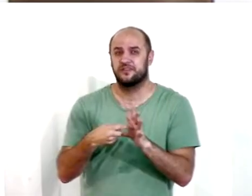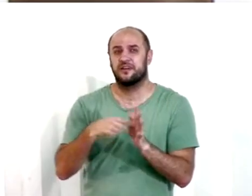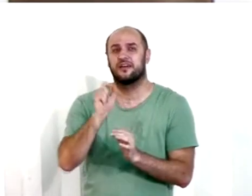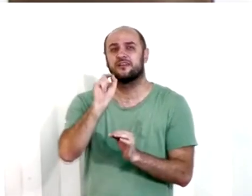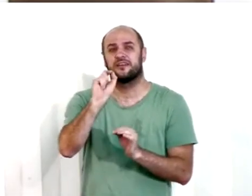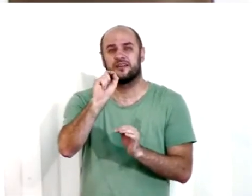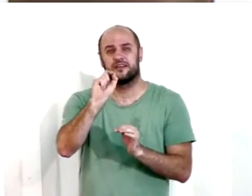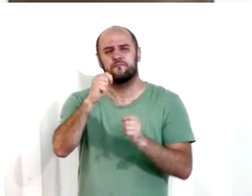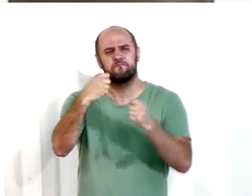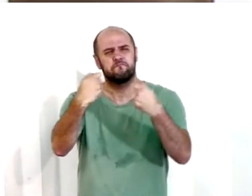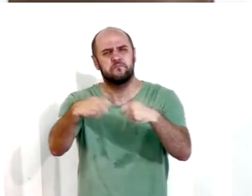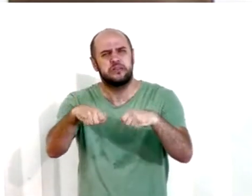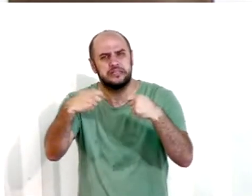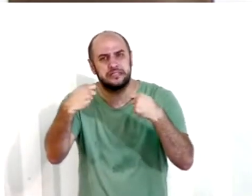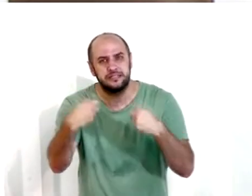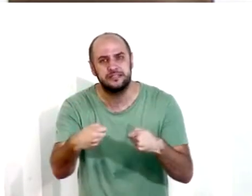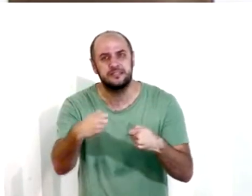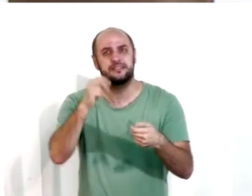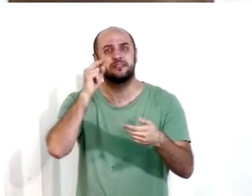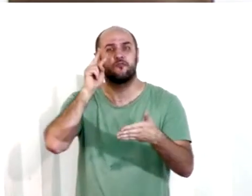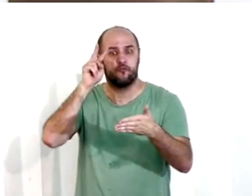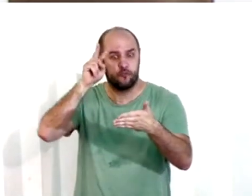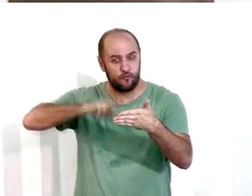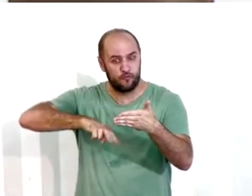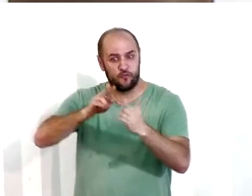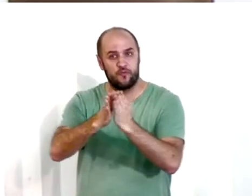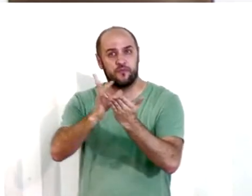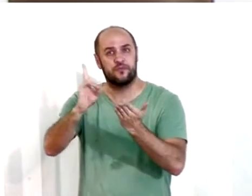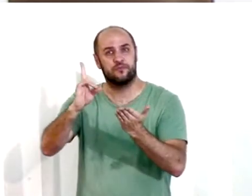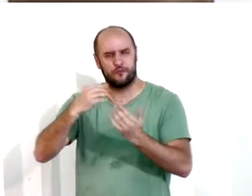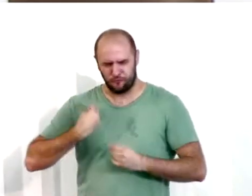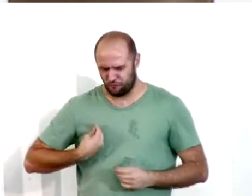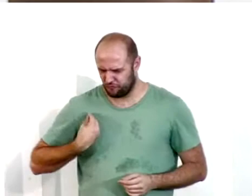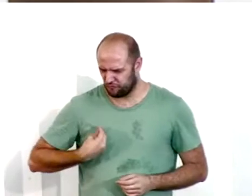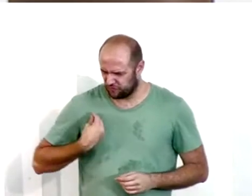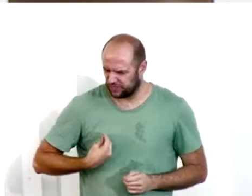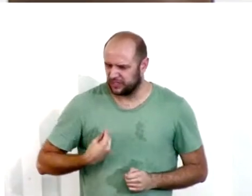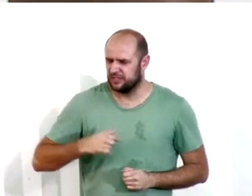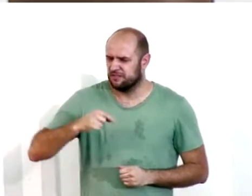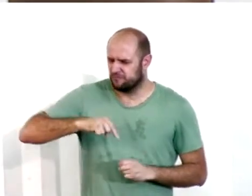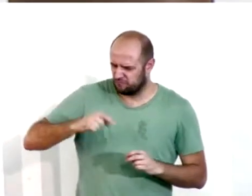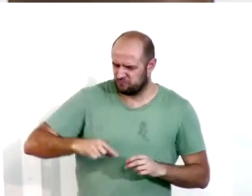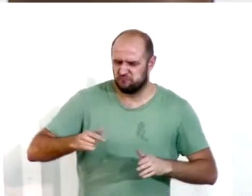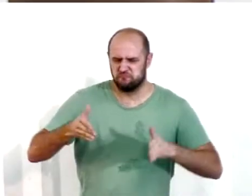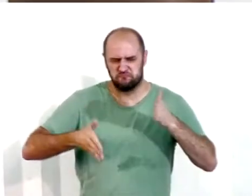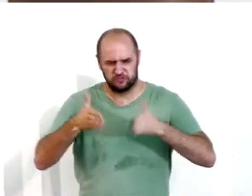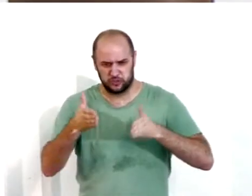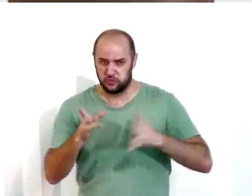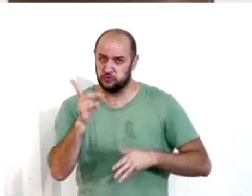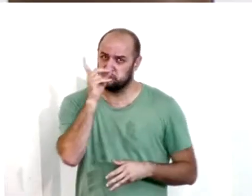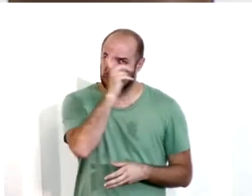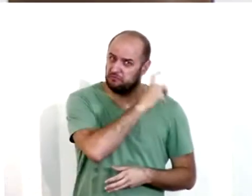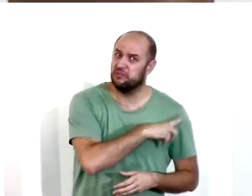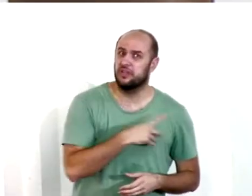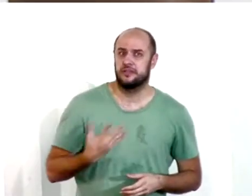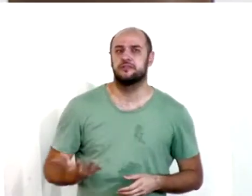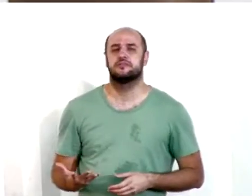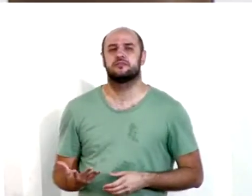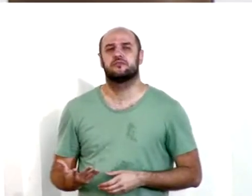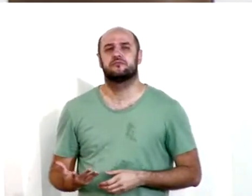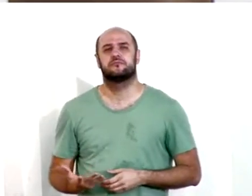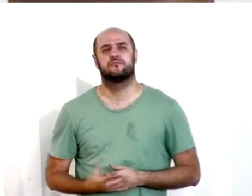porque você precisa dele para sobreviver em meio ao mundo que lança